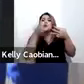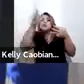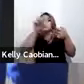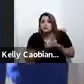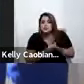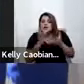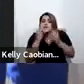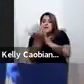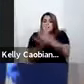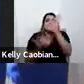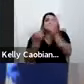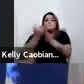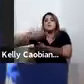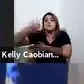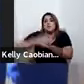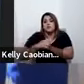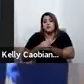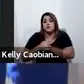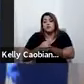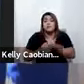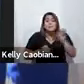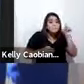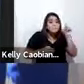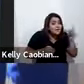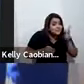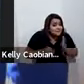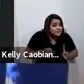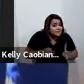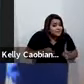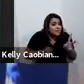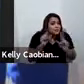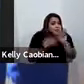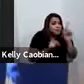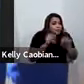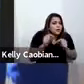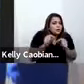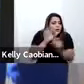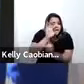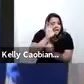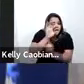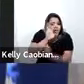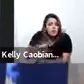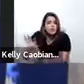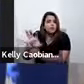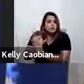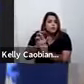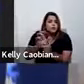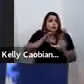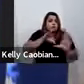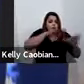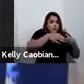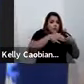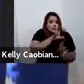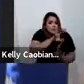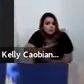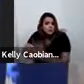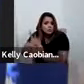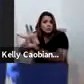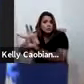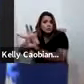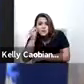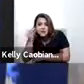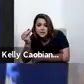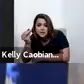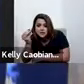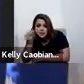Como ela vinha sempre com investidas em conjunto, tentando mexer em diversas